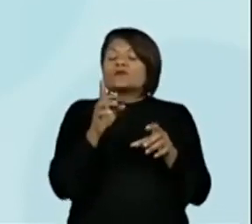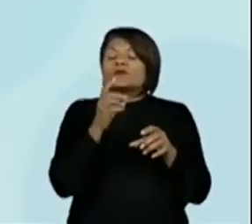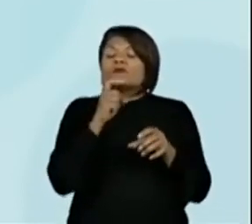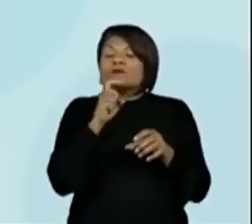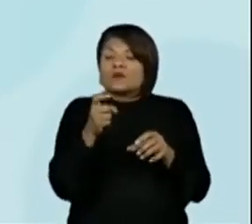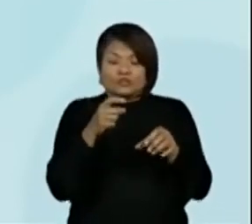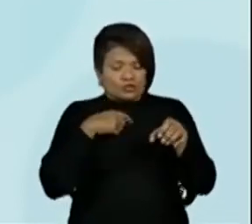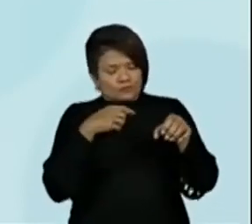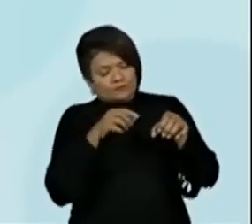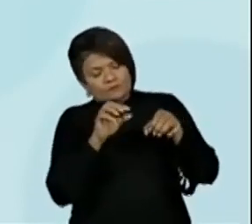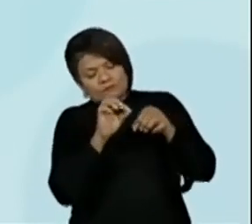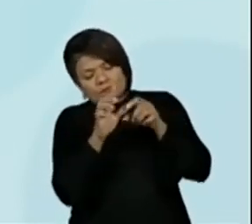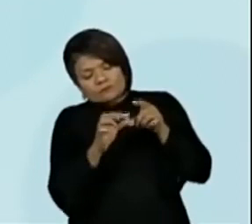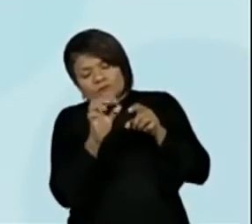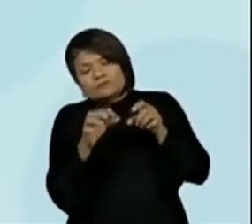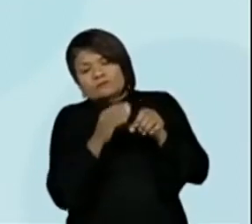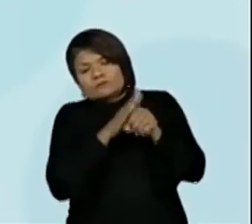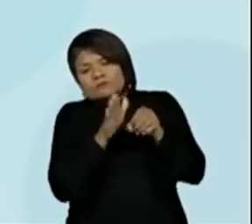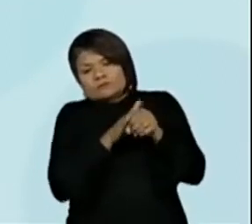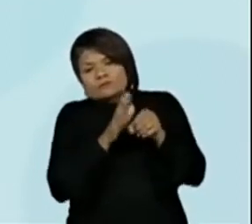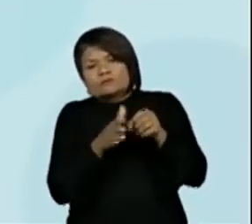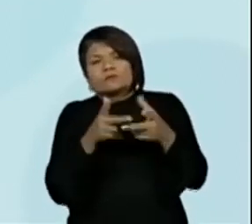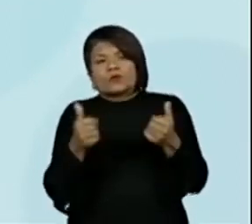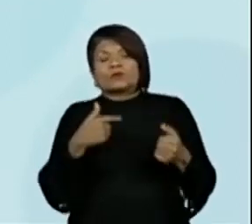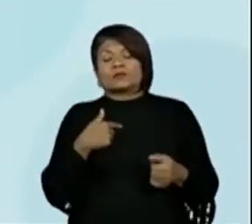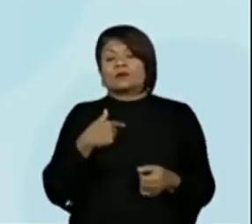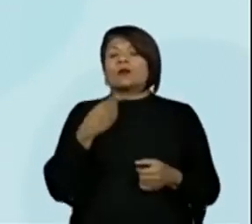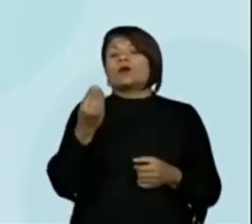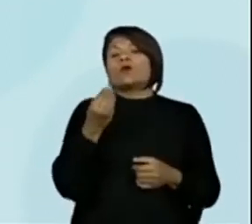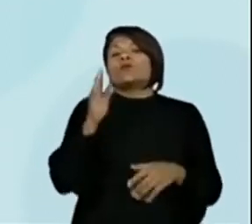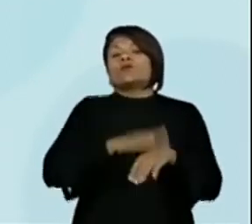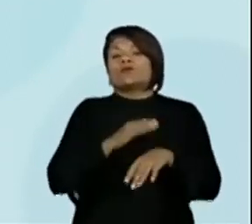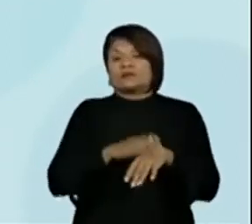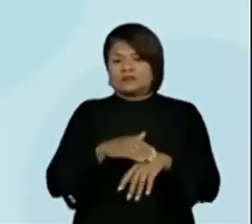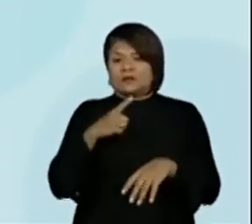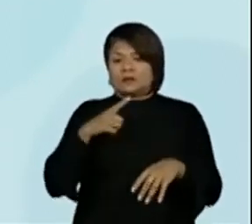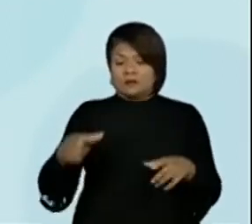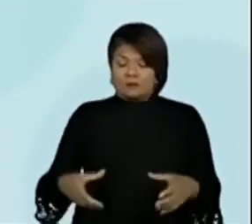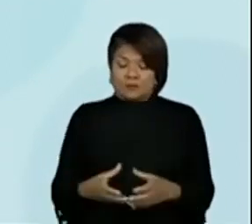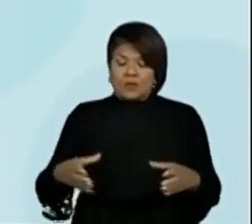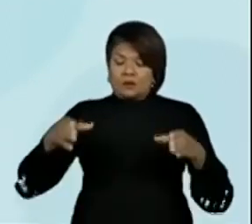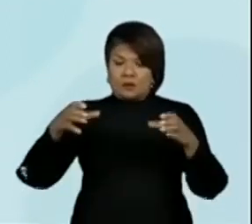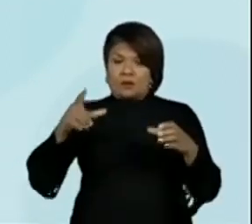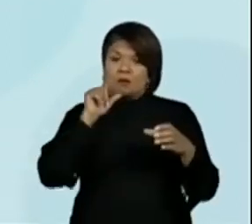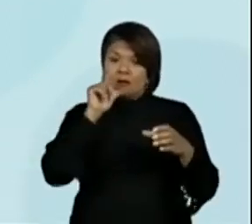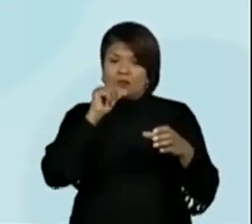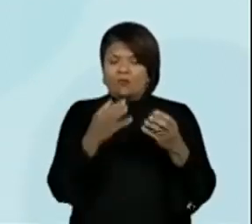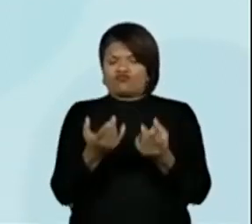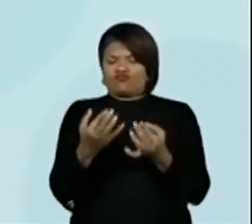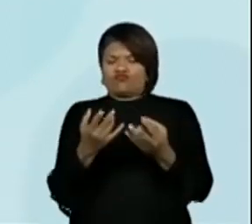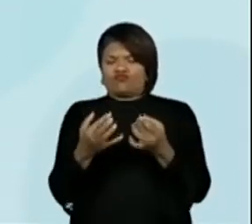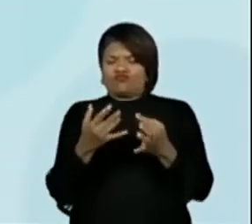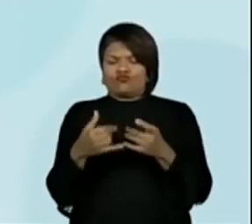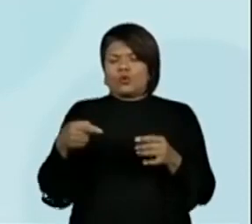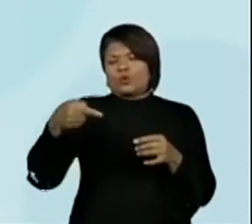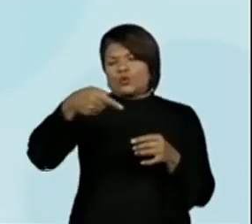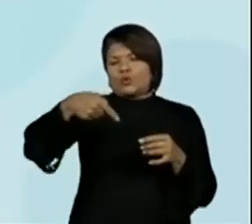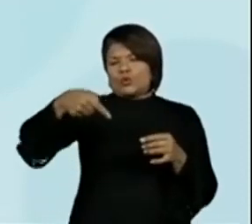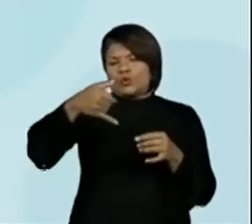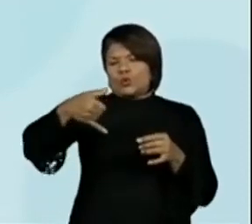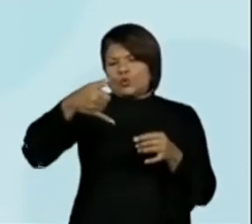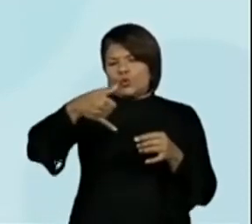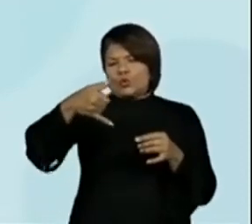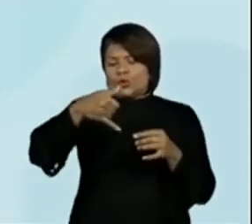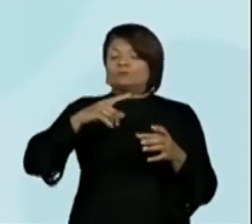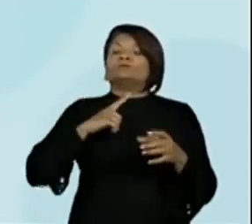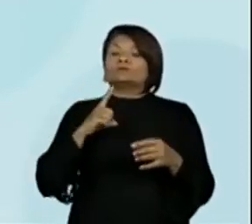ferver. Acrescente 1 colher de azeite, tomando cuidado para que não amoleça demais. Assim que cozinhar, escorra bem. Leve ao fogo, numa panela,